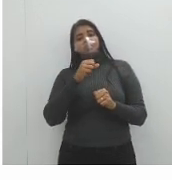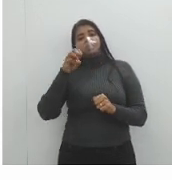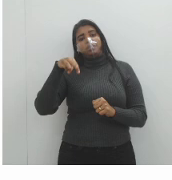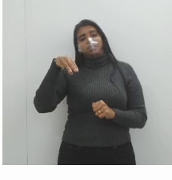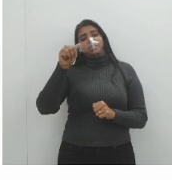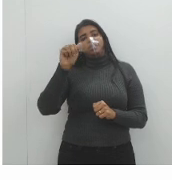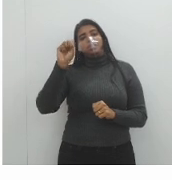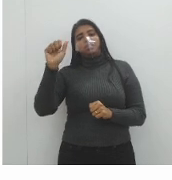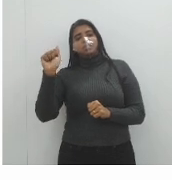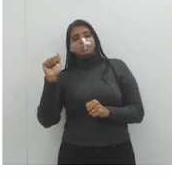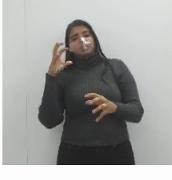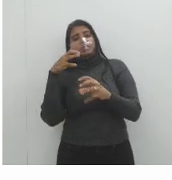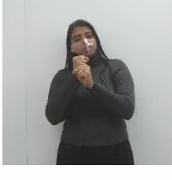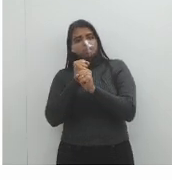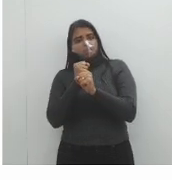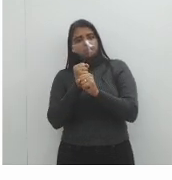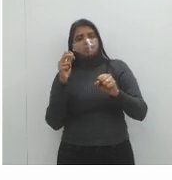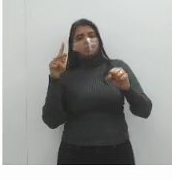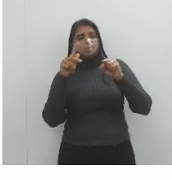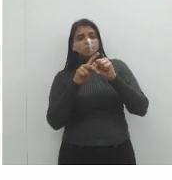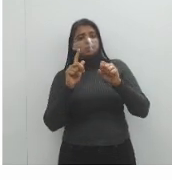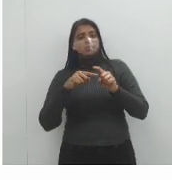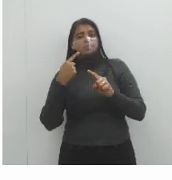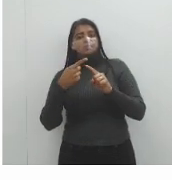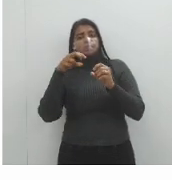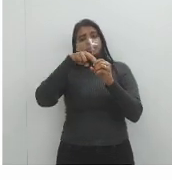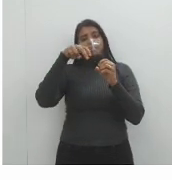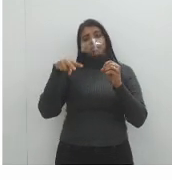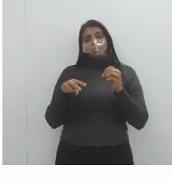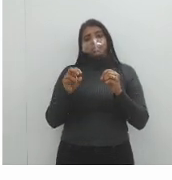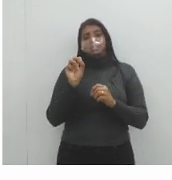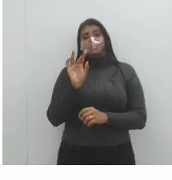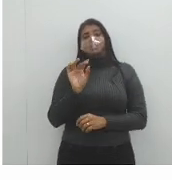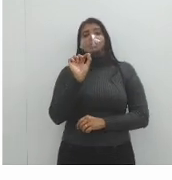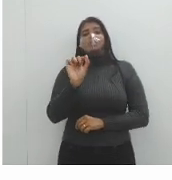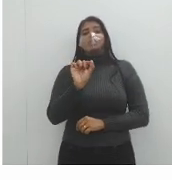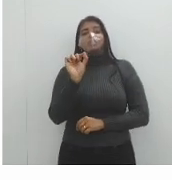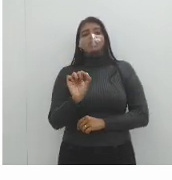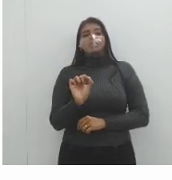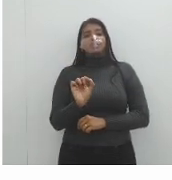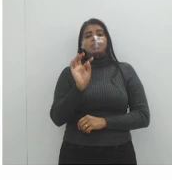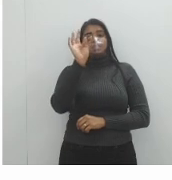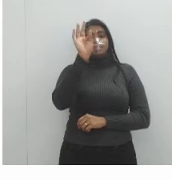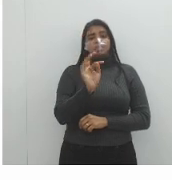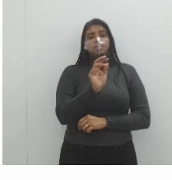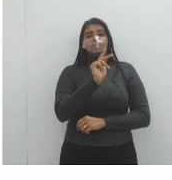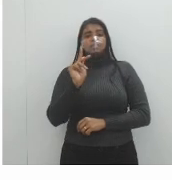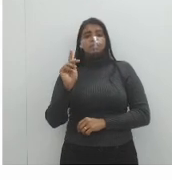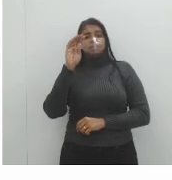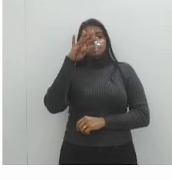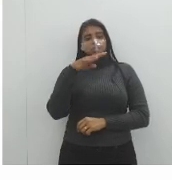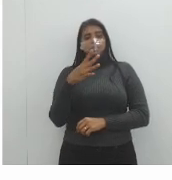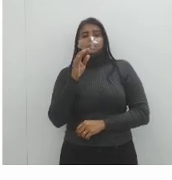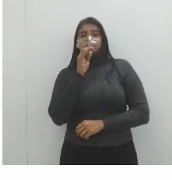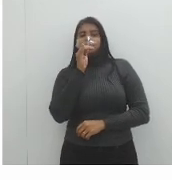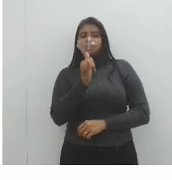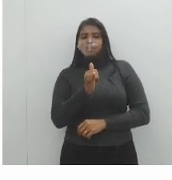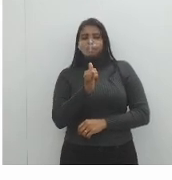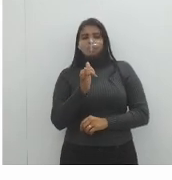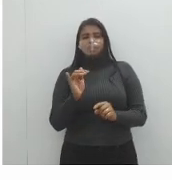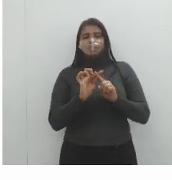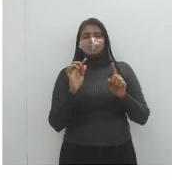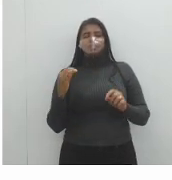massa, que é a soma dos prótons mais os nêutrons. Só que, na tabela periódica, uma das informações